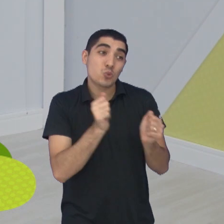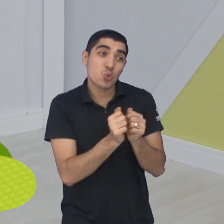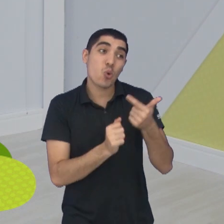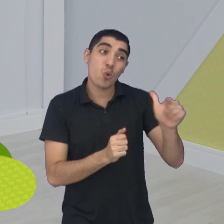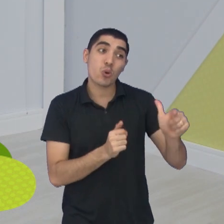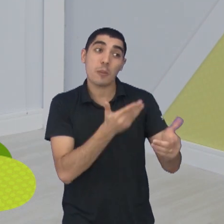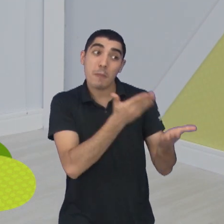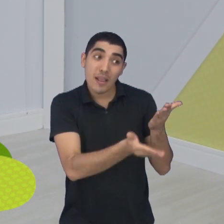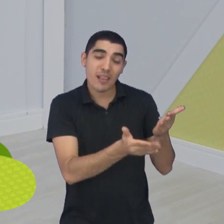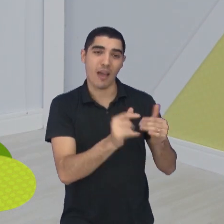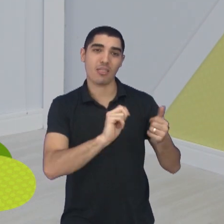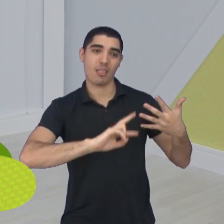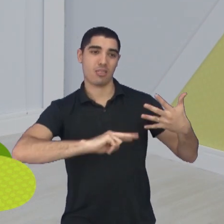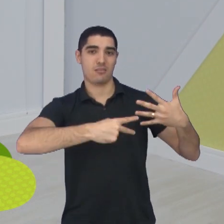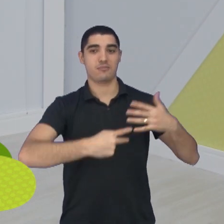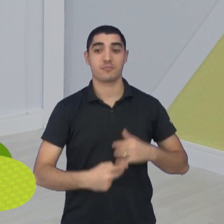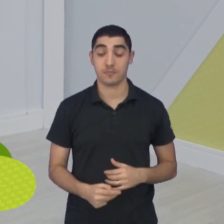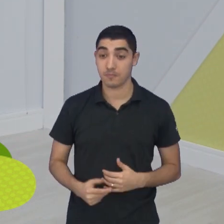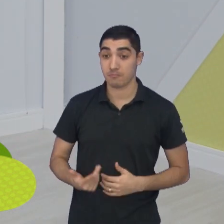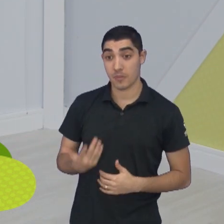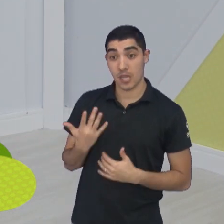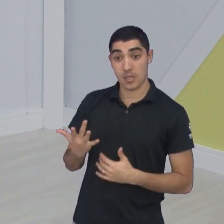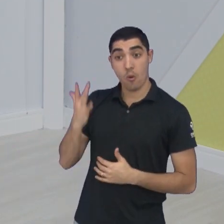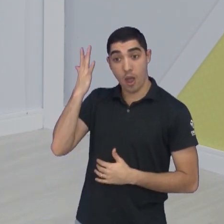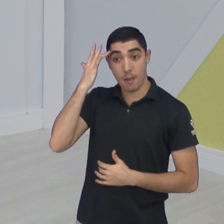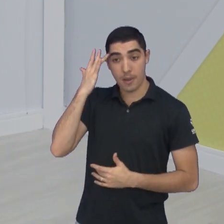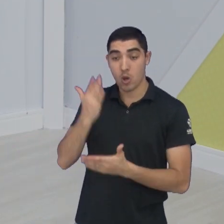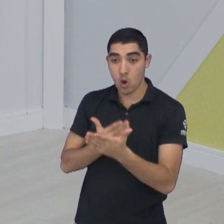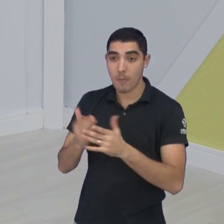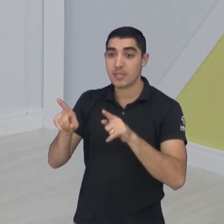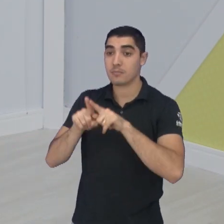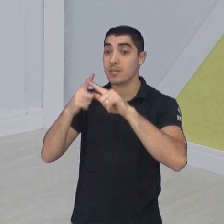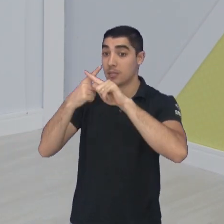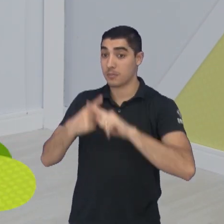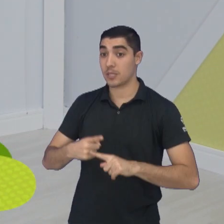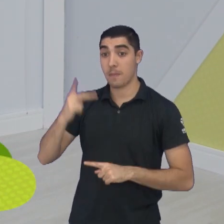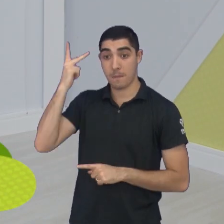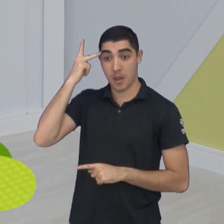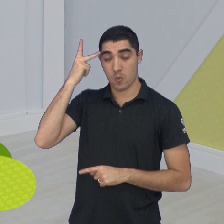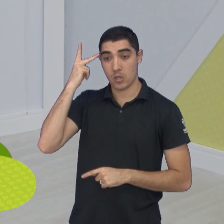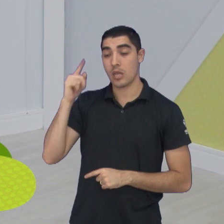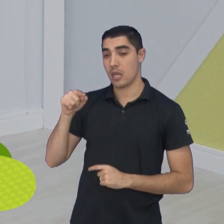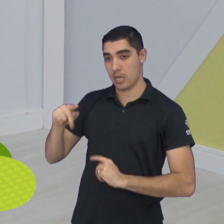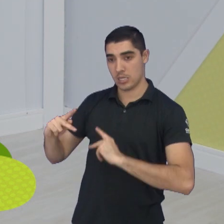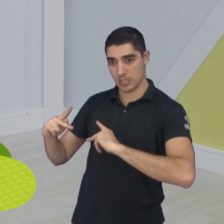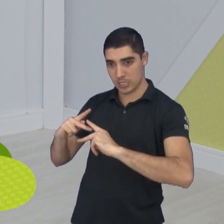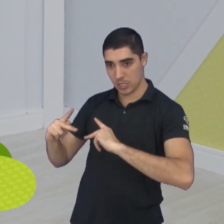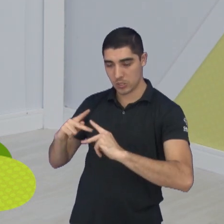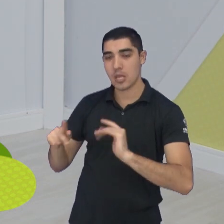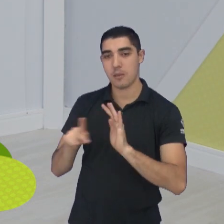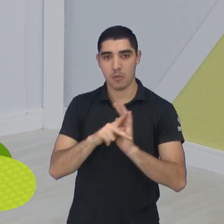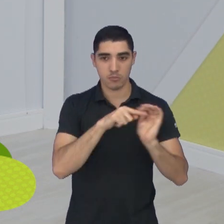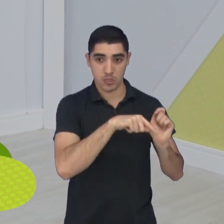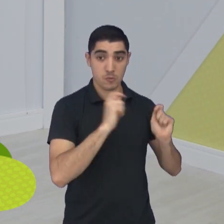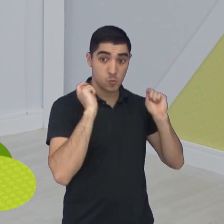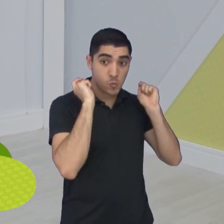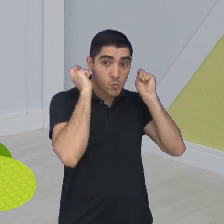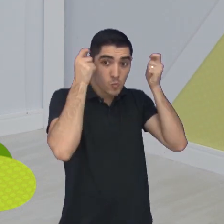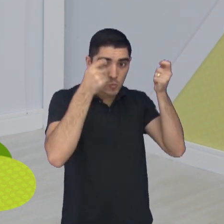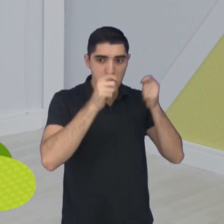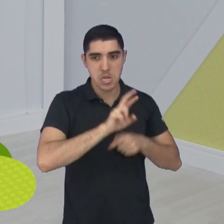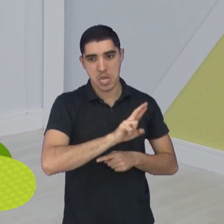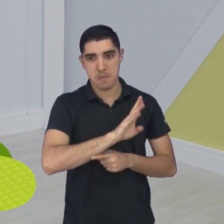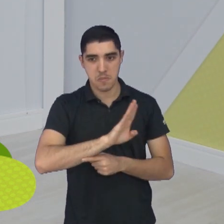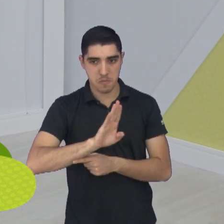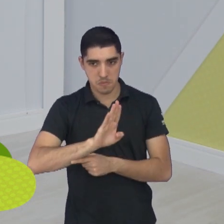do futebol feminino. E amanhã o São José estreia no Campeonato Paulista. Amanhã o São José encara o Red Bull Bragantino no estádio Martins Pereira, 15 horas,